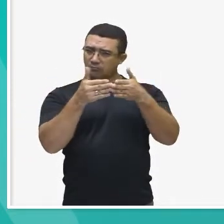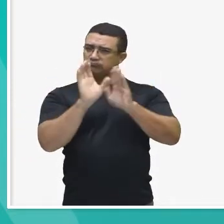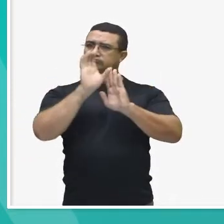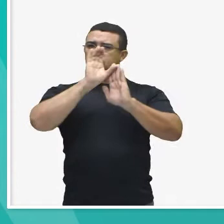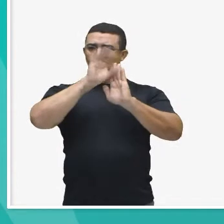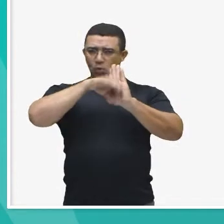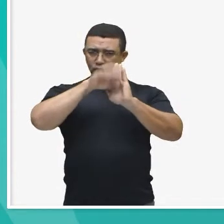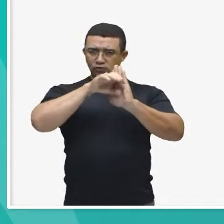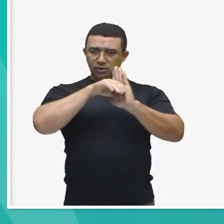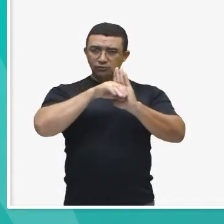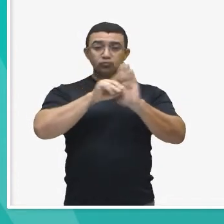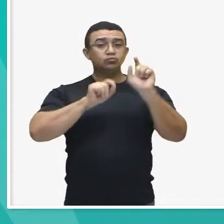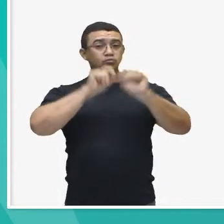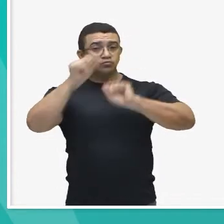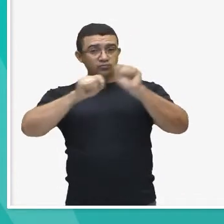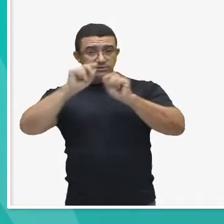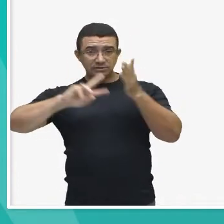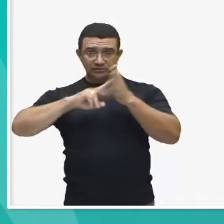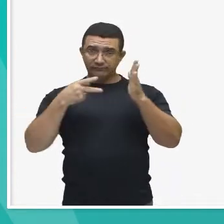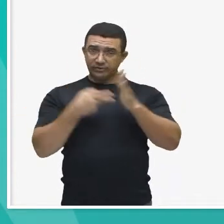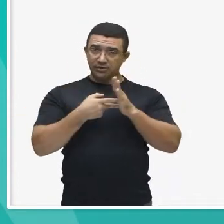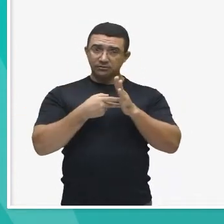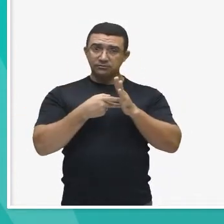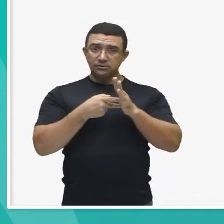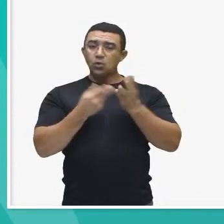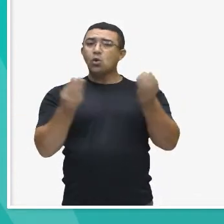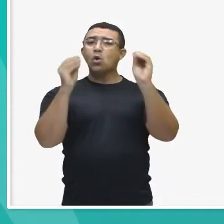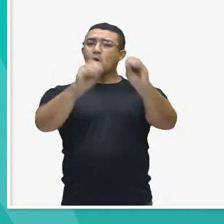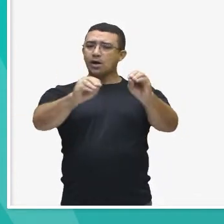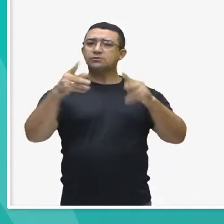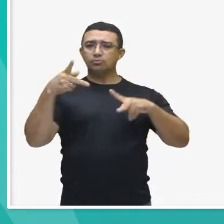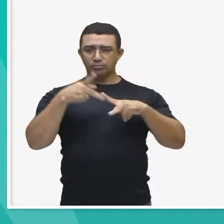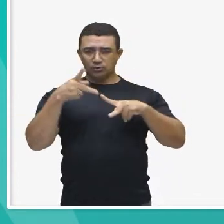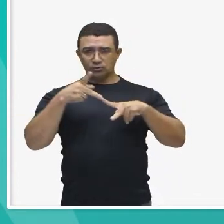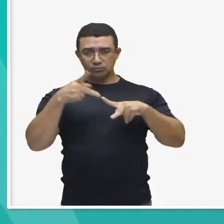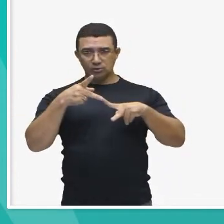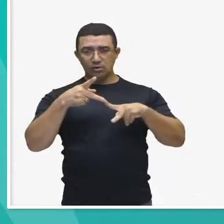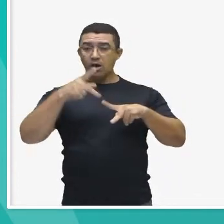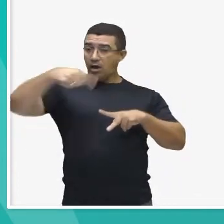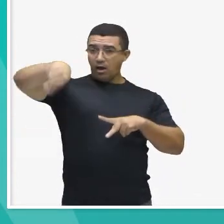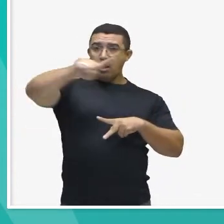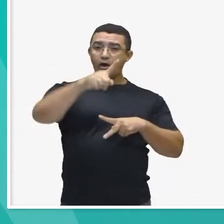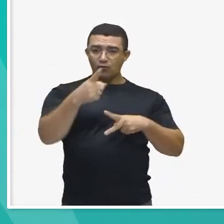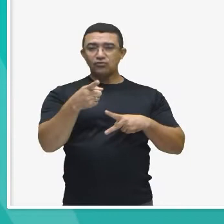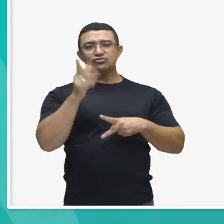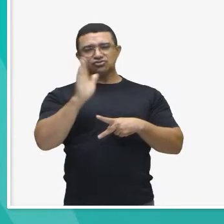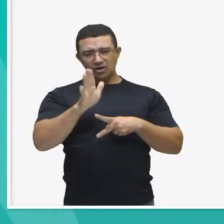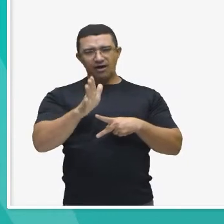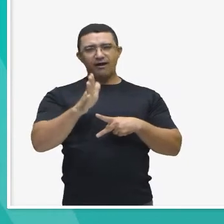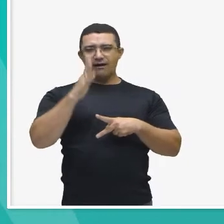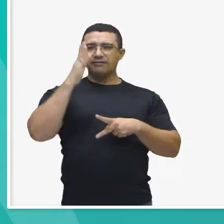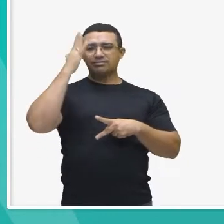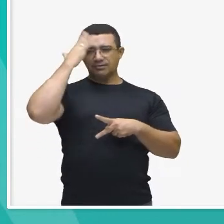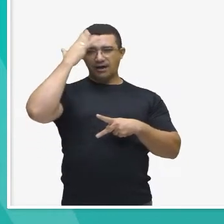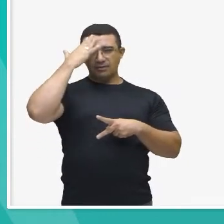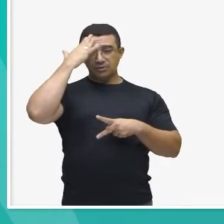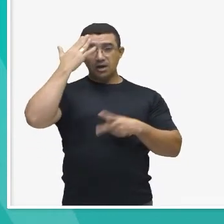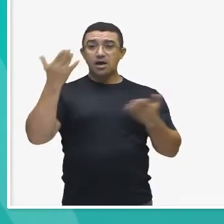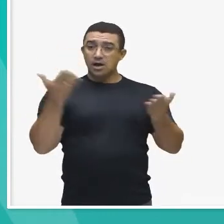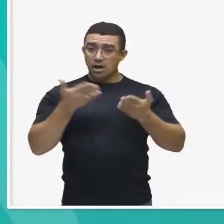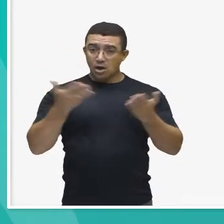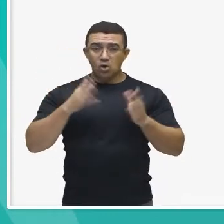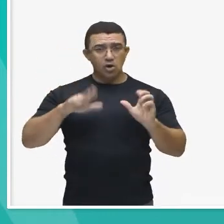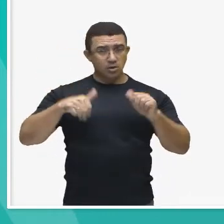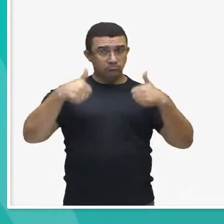com vocês, né, que com certeza, né, já estão bem maduros e agora vamos